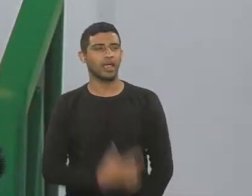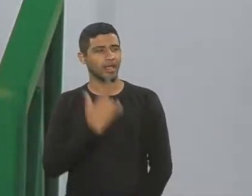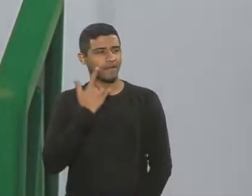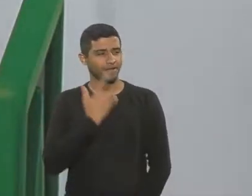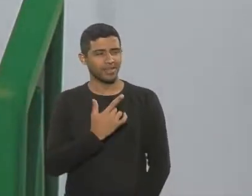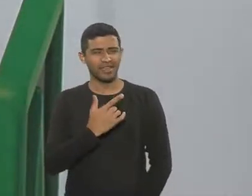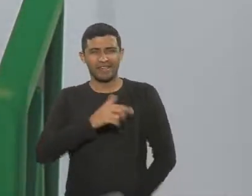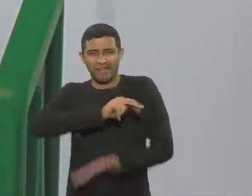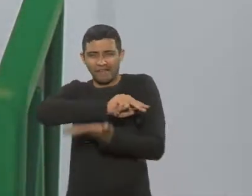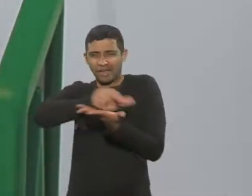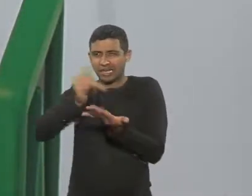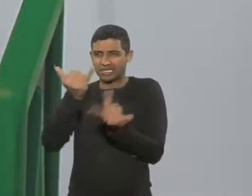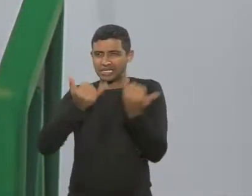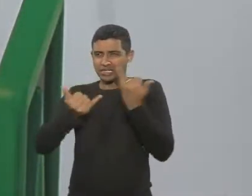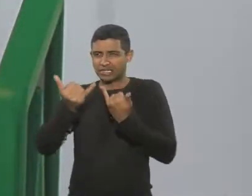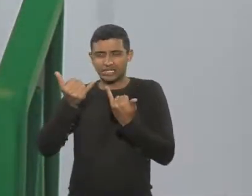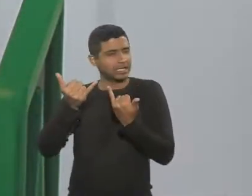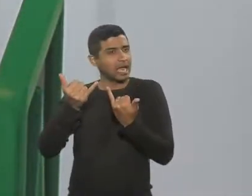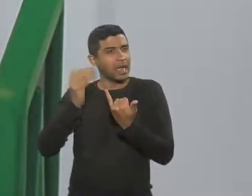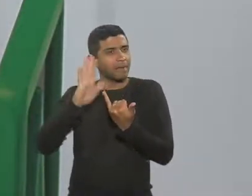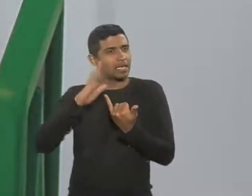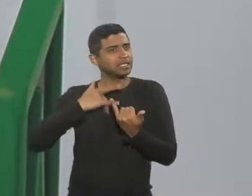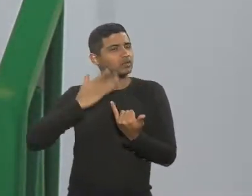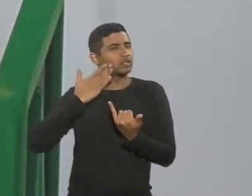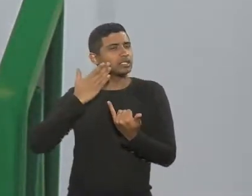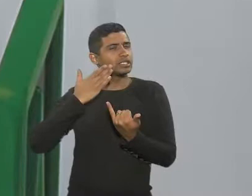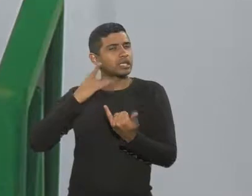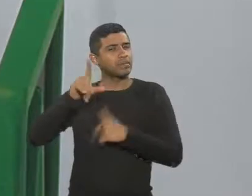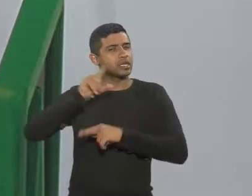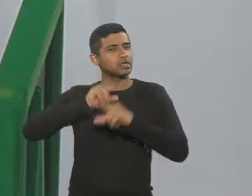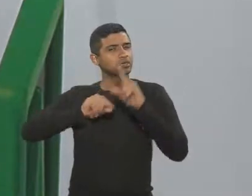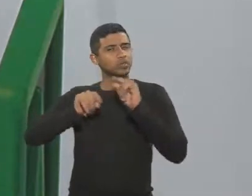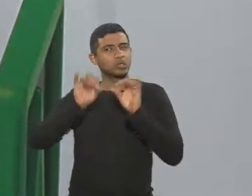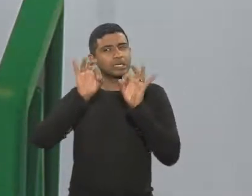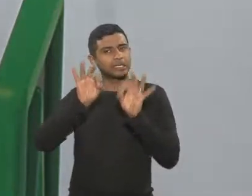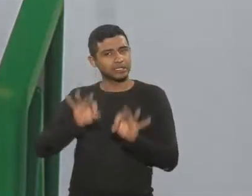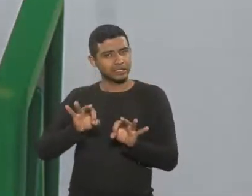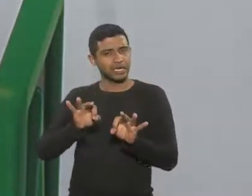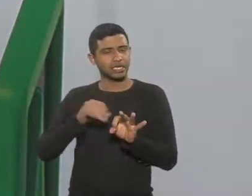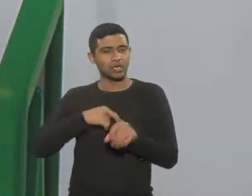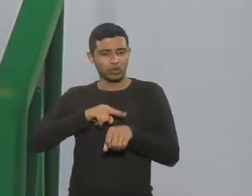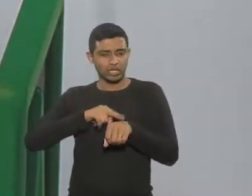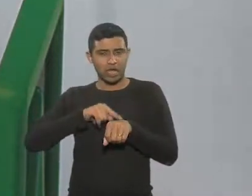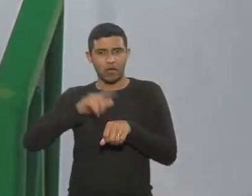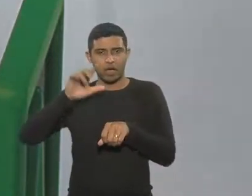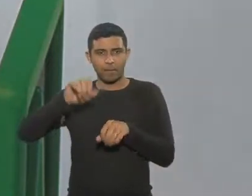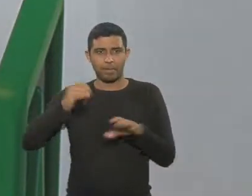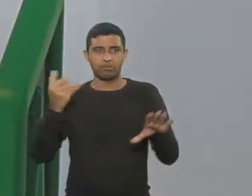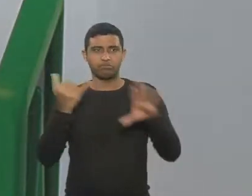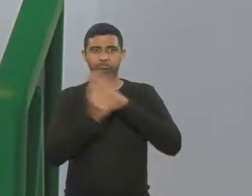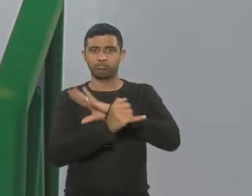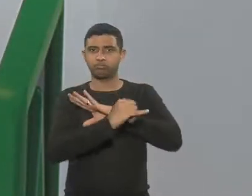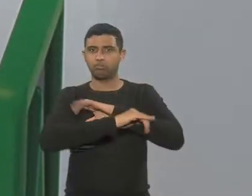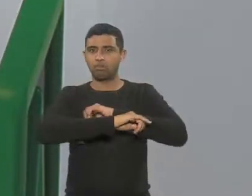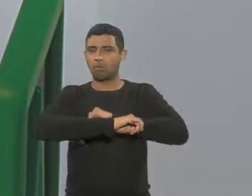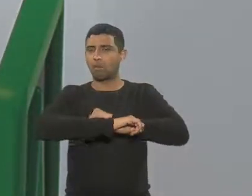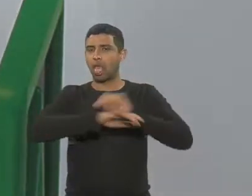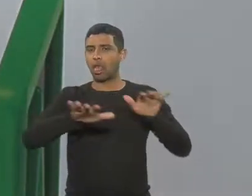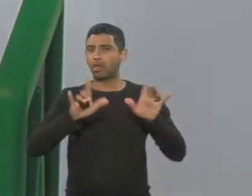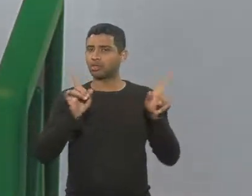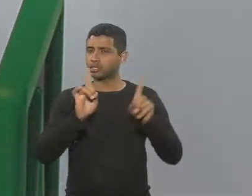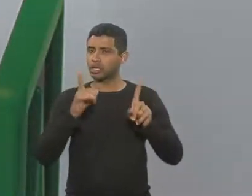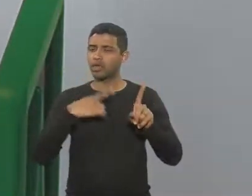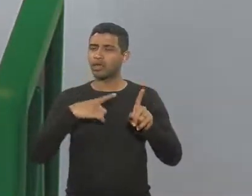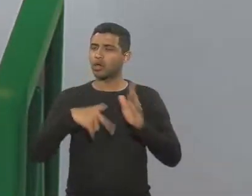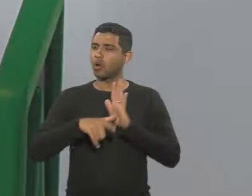nadar no meio dessas informações, mas saber também que você não precisa encaminhar de uma hora para outra uma informação que você recebe. Que você